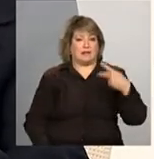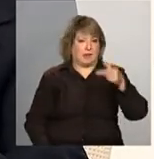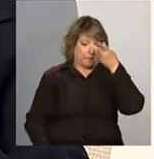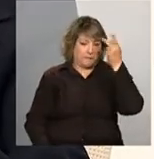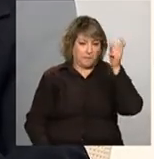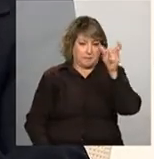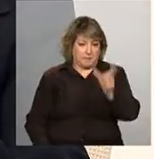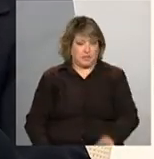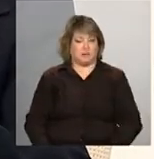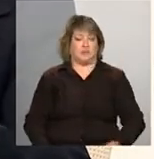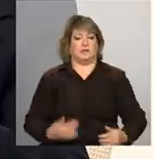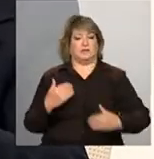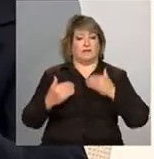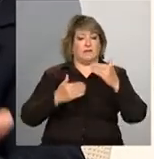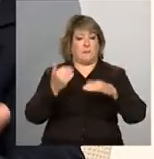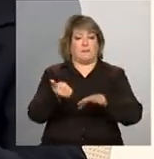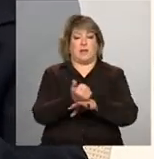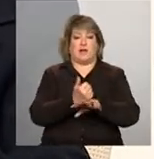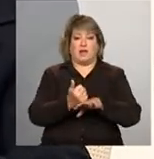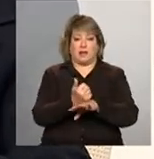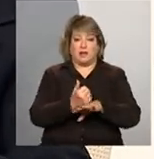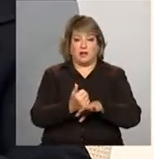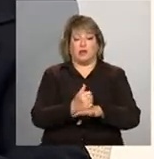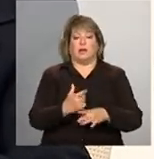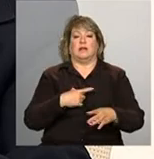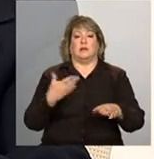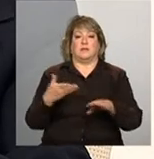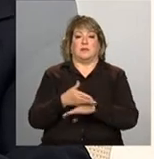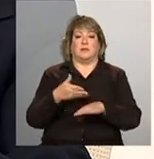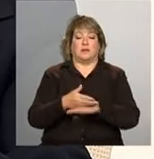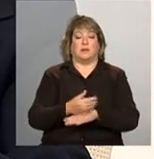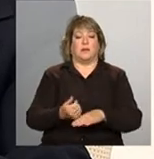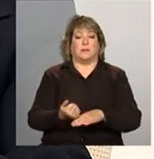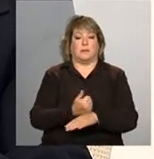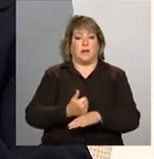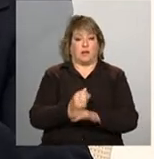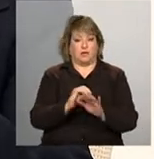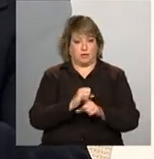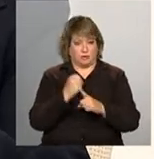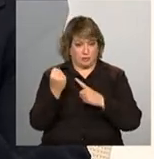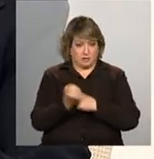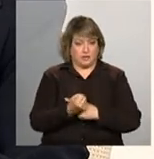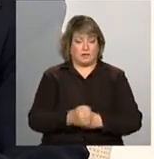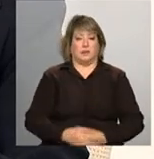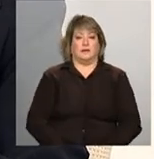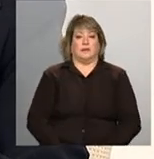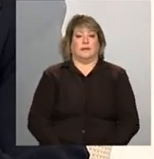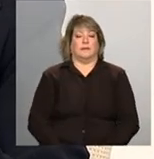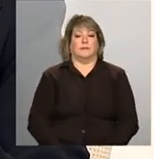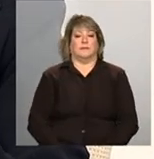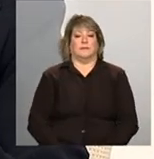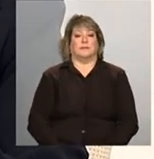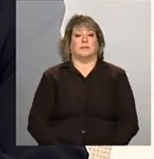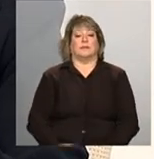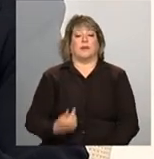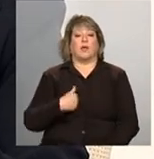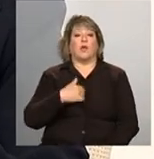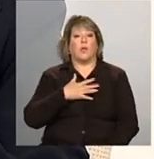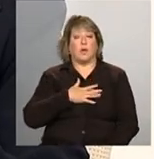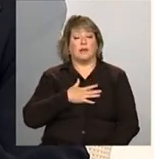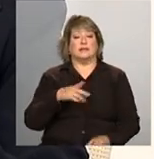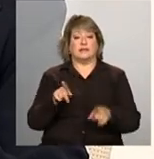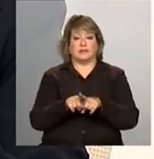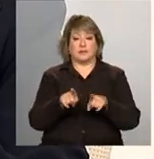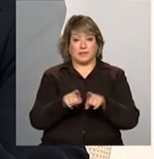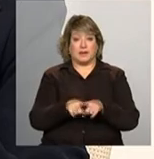se desenvolver melhor, elas possam ter uma participação social melhor, não é? Eu gostaria de destacar